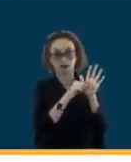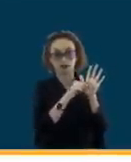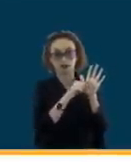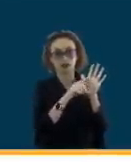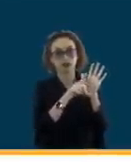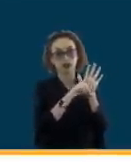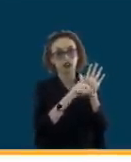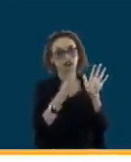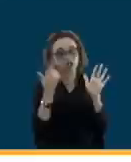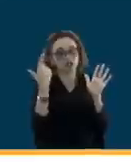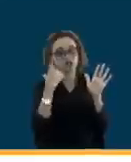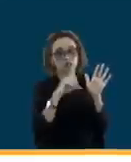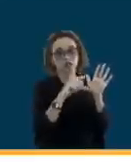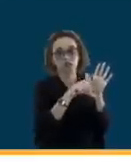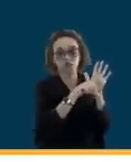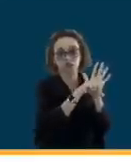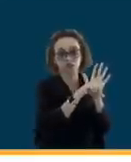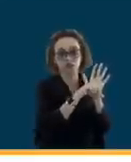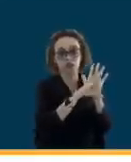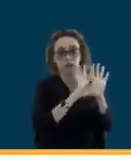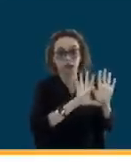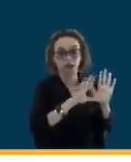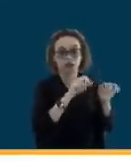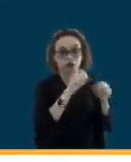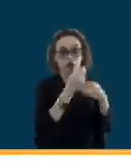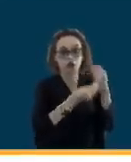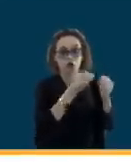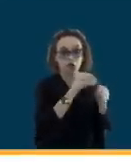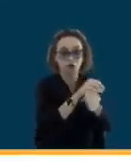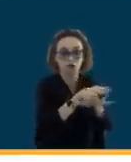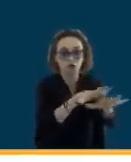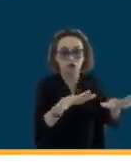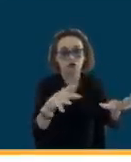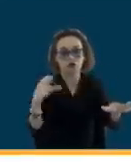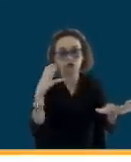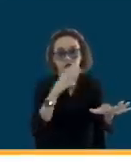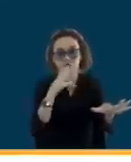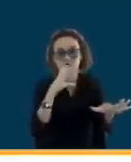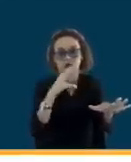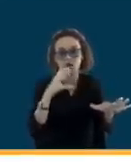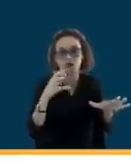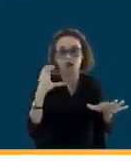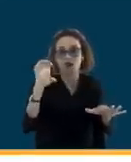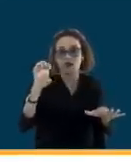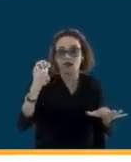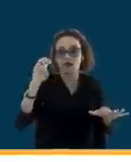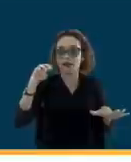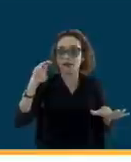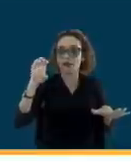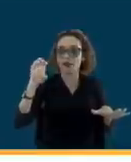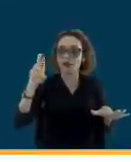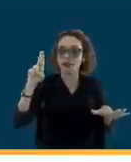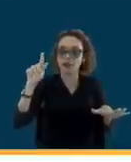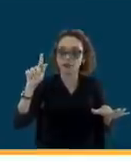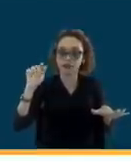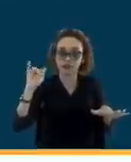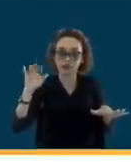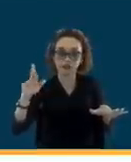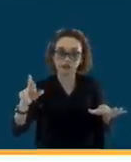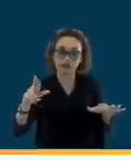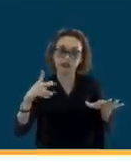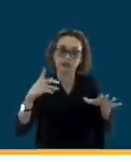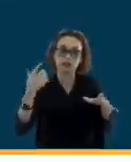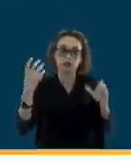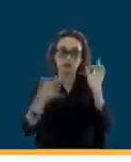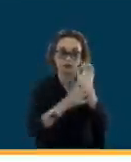onde tem que chegar agora, do emergencial, né? Do urgente, do premente, da garantia